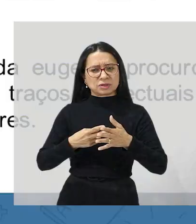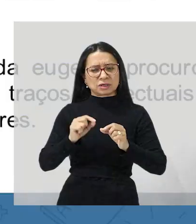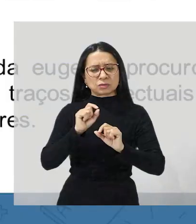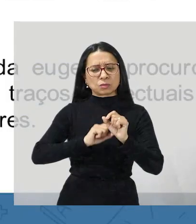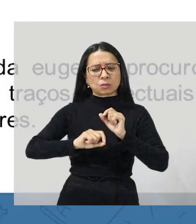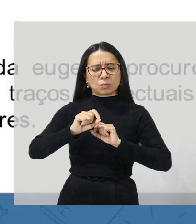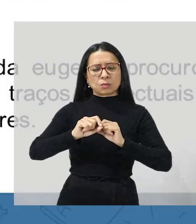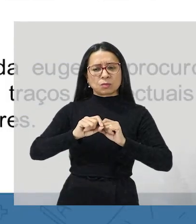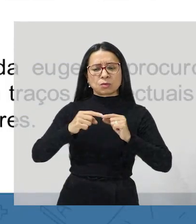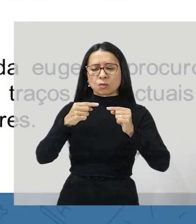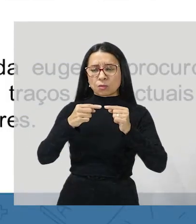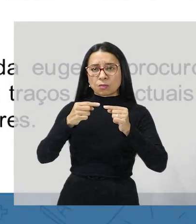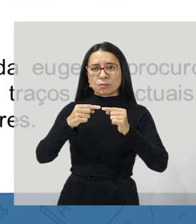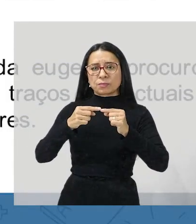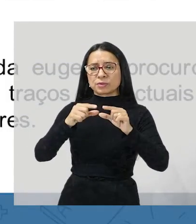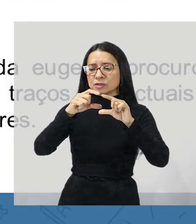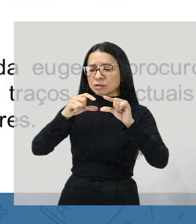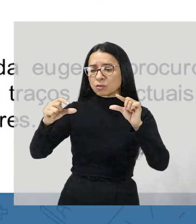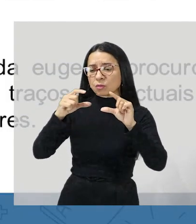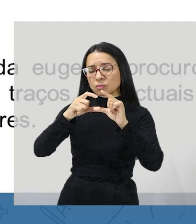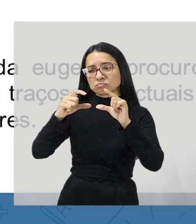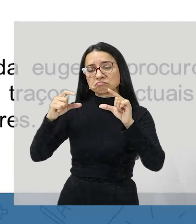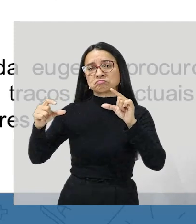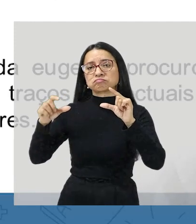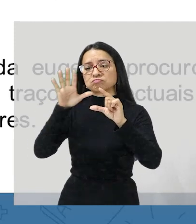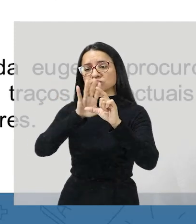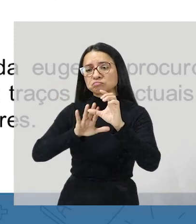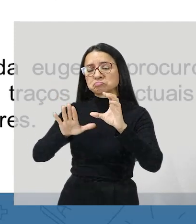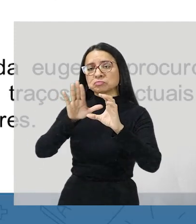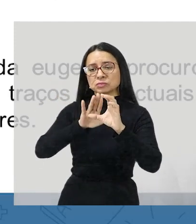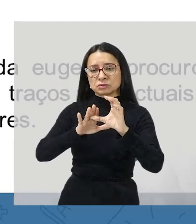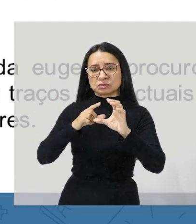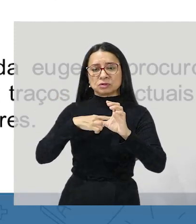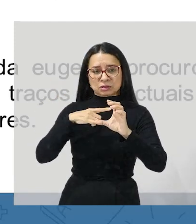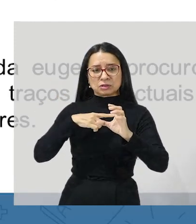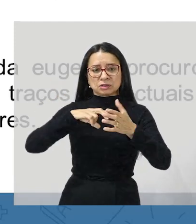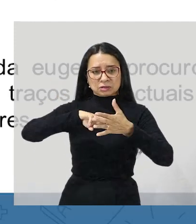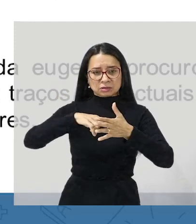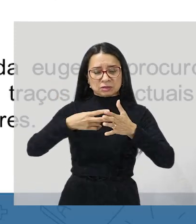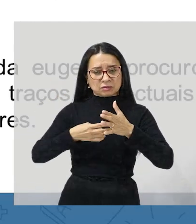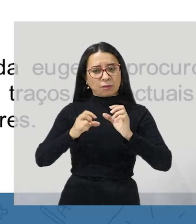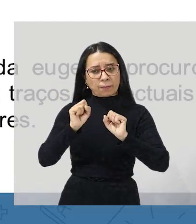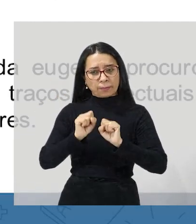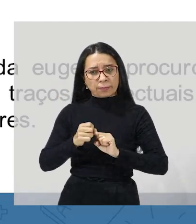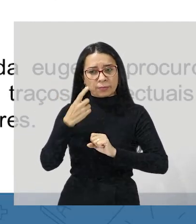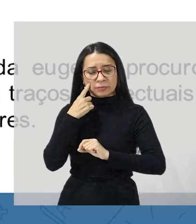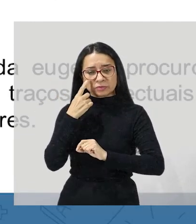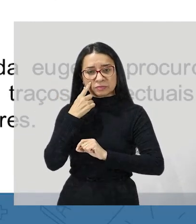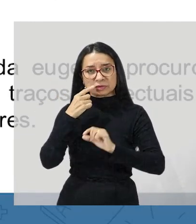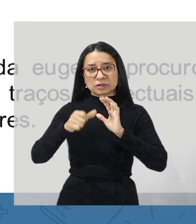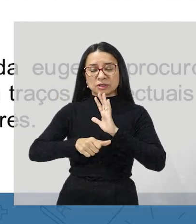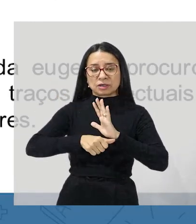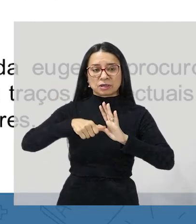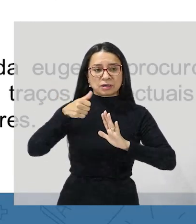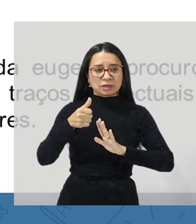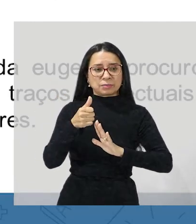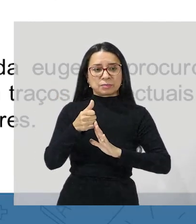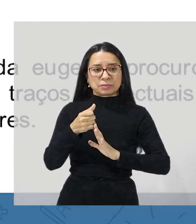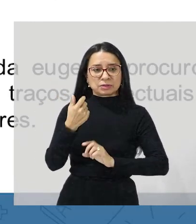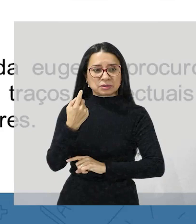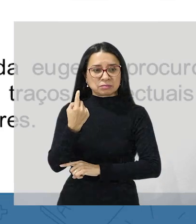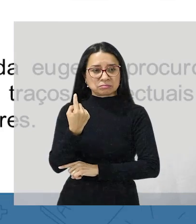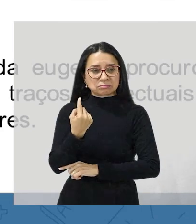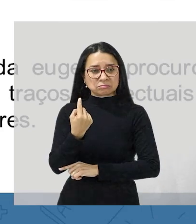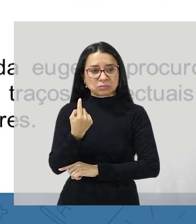leu no texto, ou melhor, com aquilo que a gente viu no quadrinho? Faz sentido. Então a gente pode considerar que a primeira assertiva é